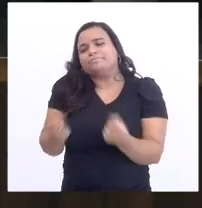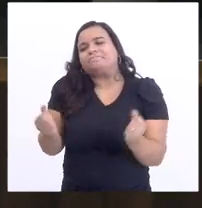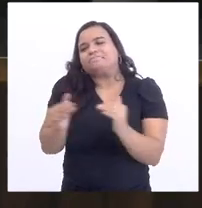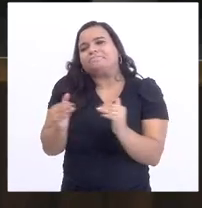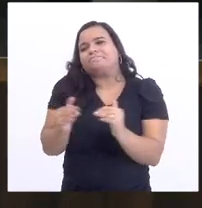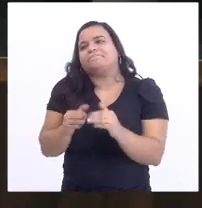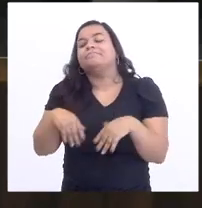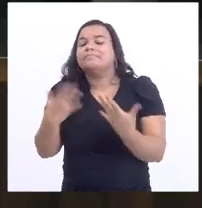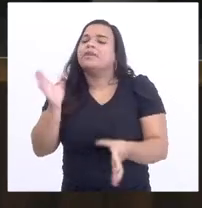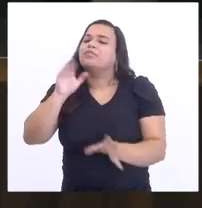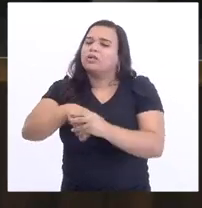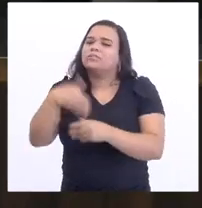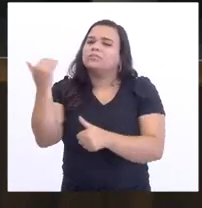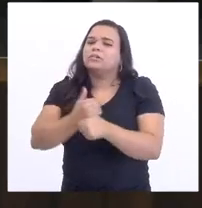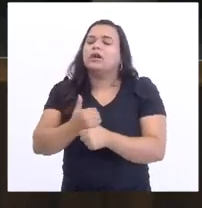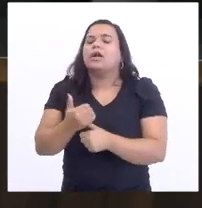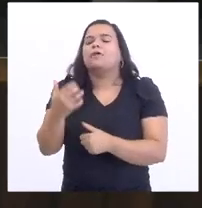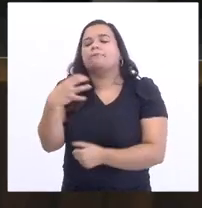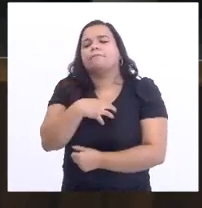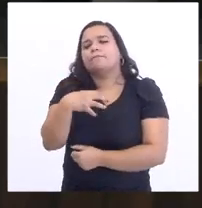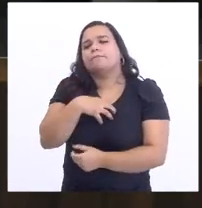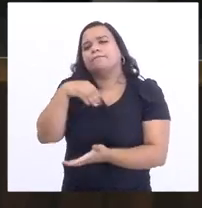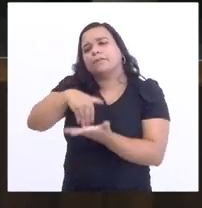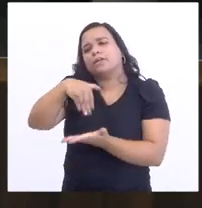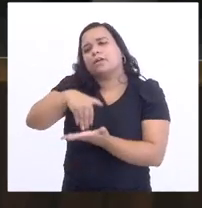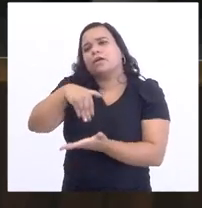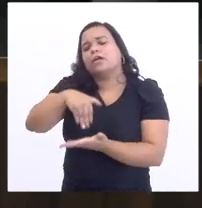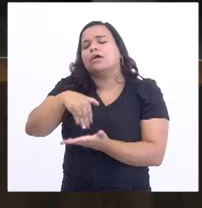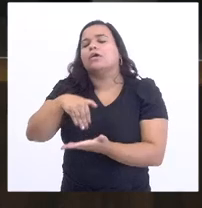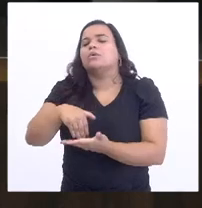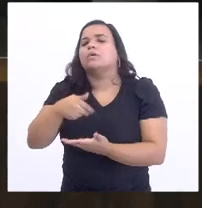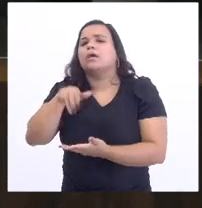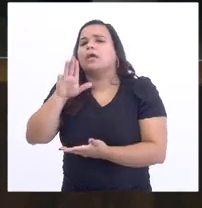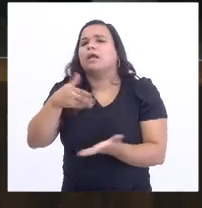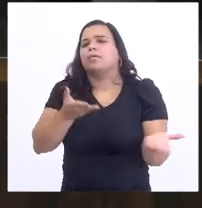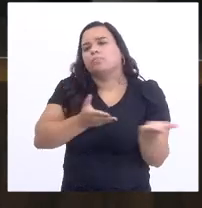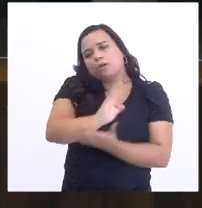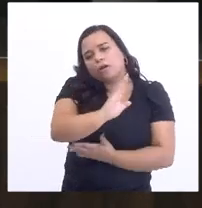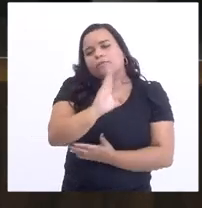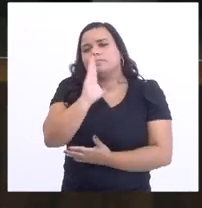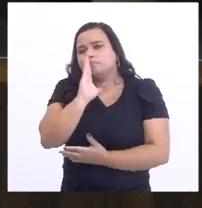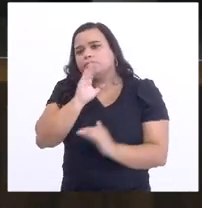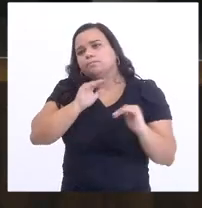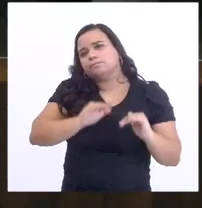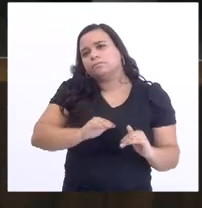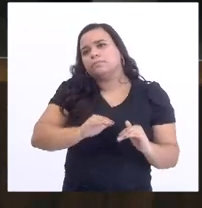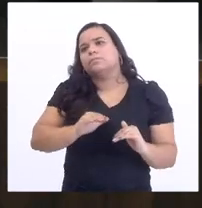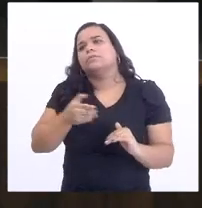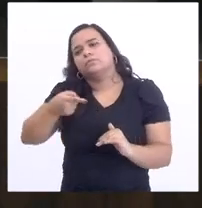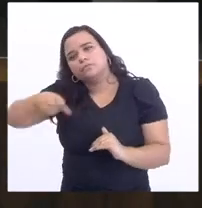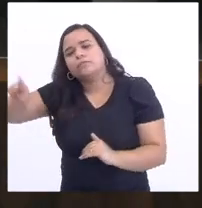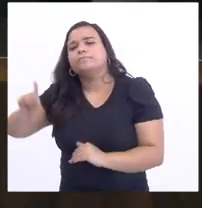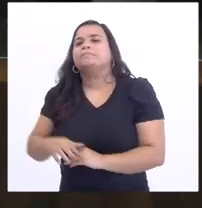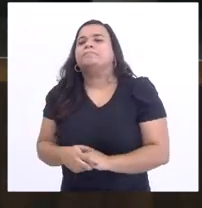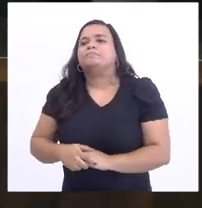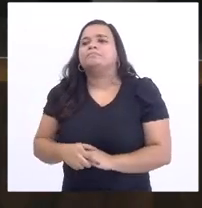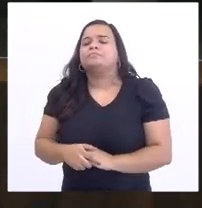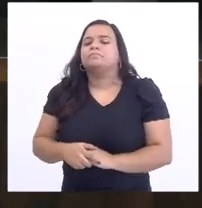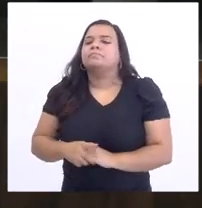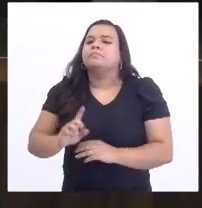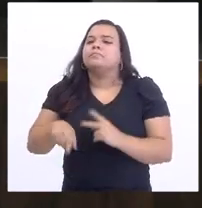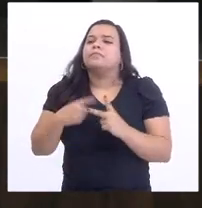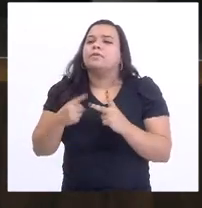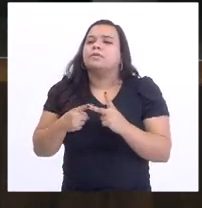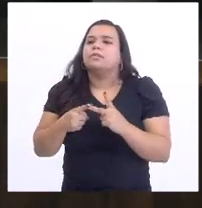forma final de redação da Comissão de Constituição e Justiça. Se os que aprovam permaneçam como estão aprovados, ou é autógrafo. Em tramitação ordinária, em